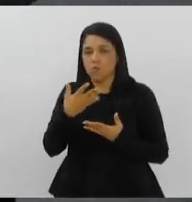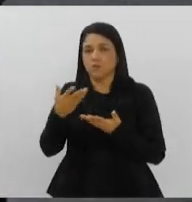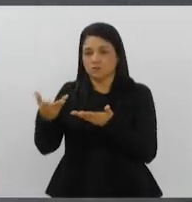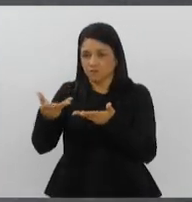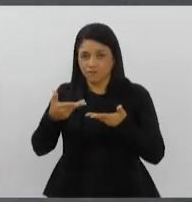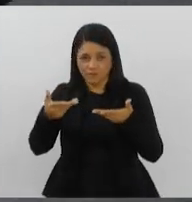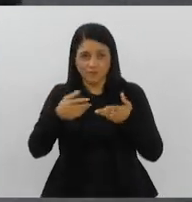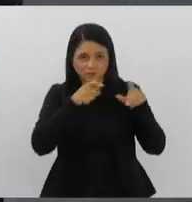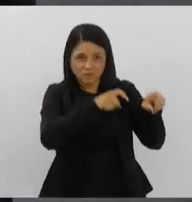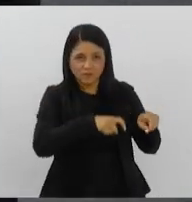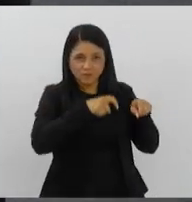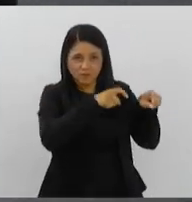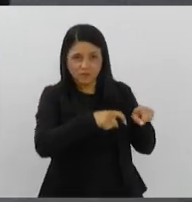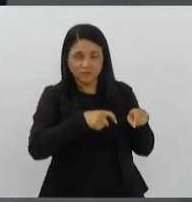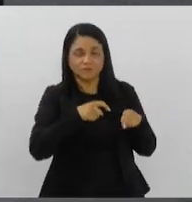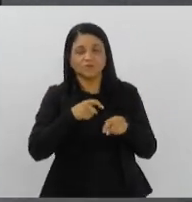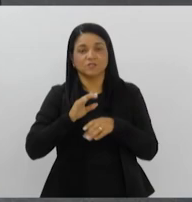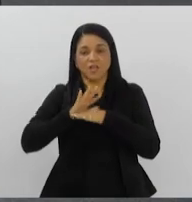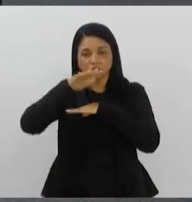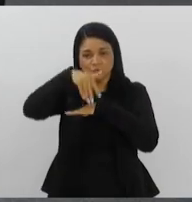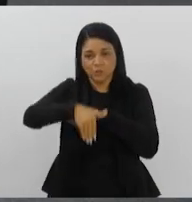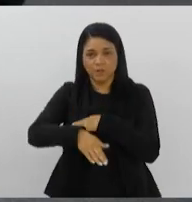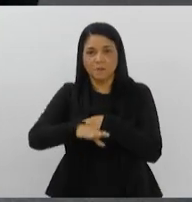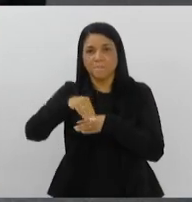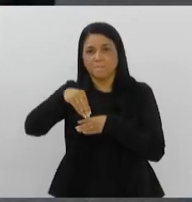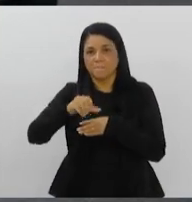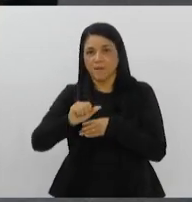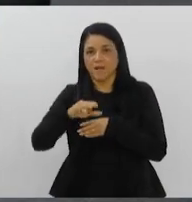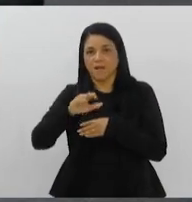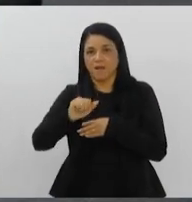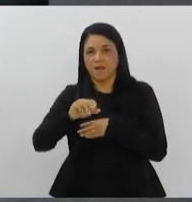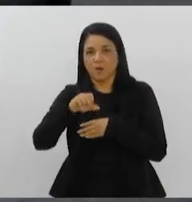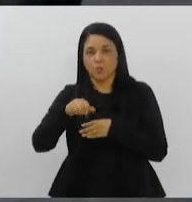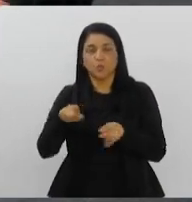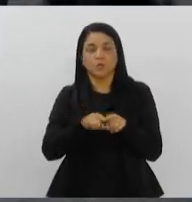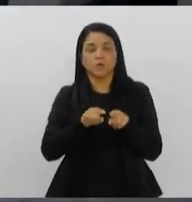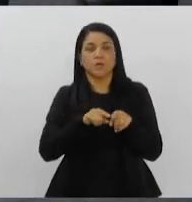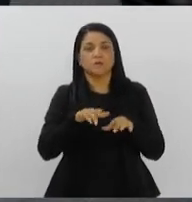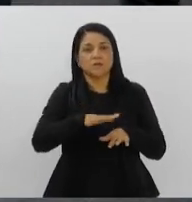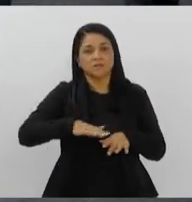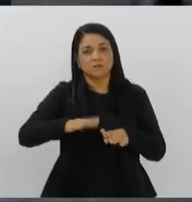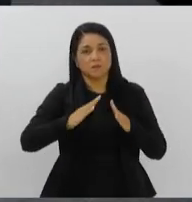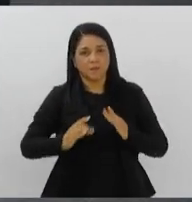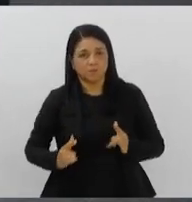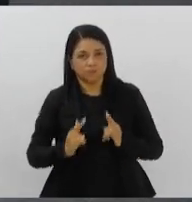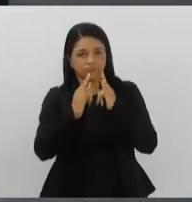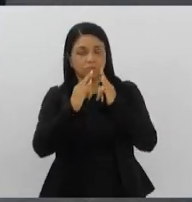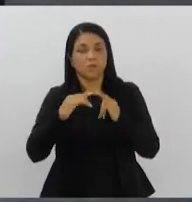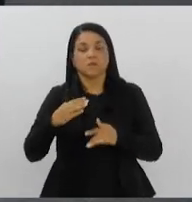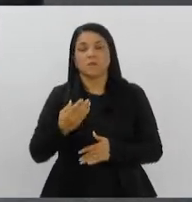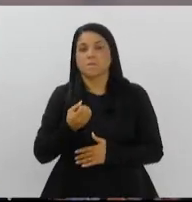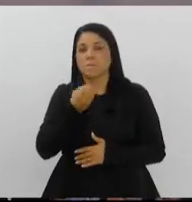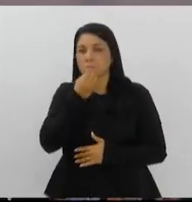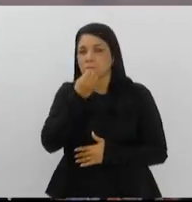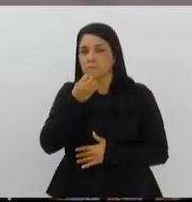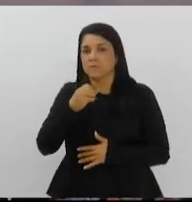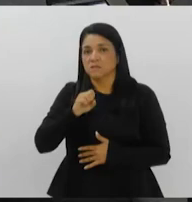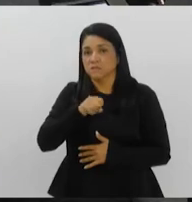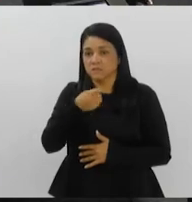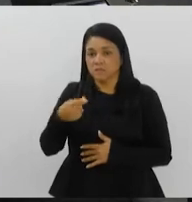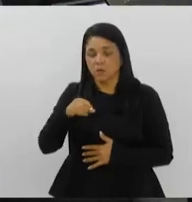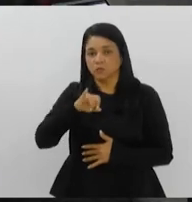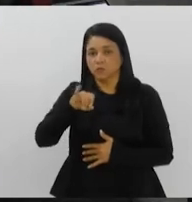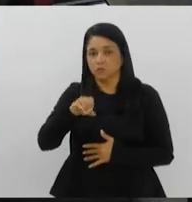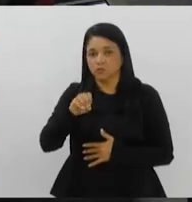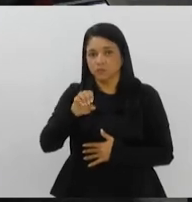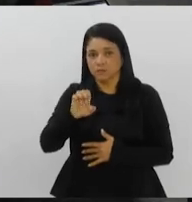agricultores de Cachoeiras de Macacu, do assentamento São José da Boa Morte, e dizer que a nossa votação vai